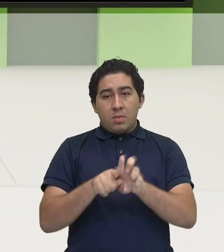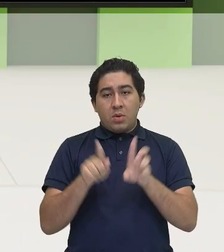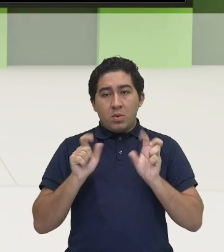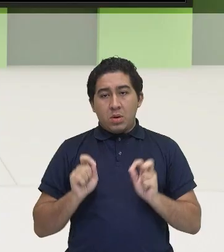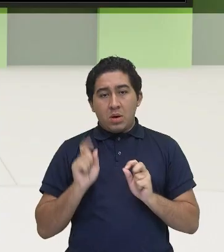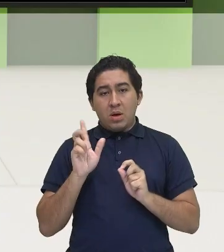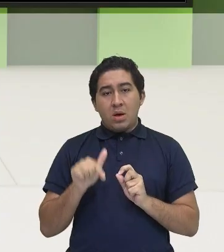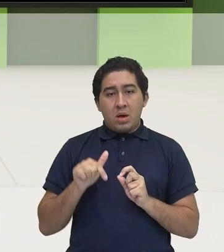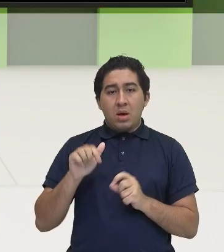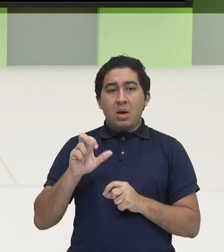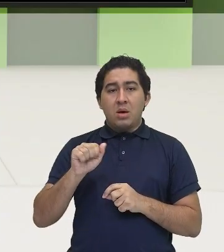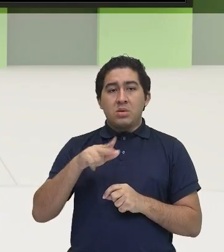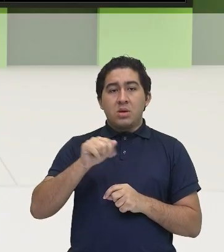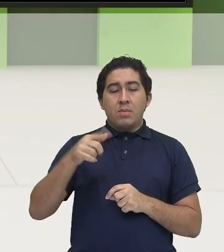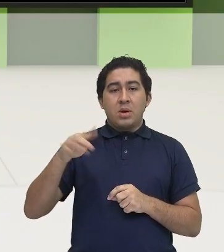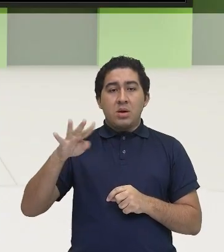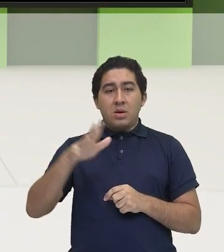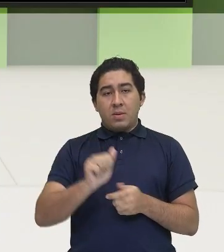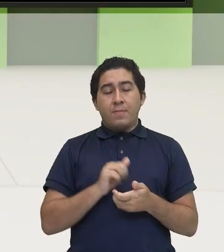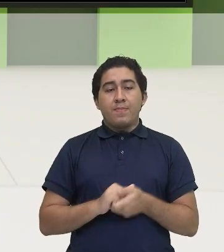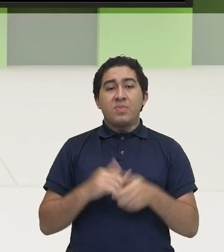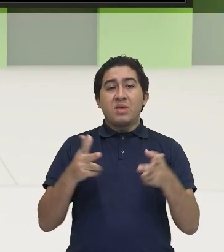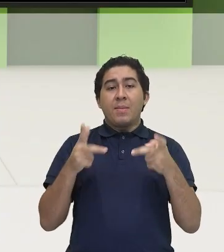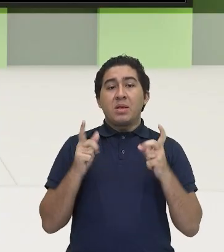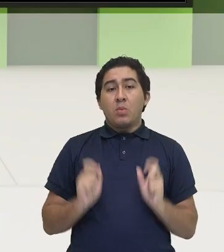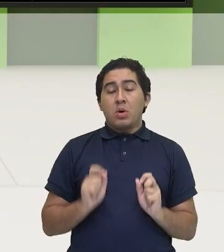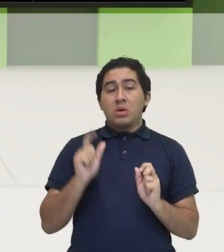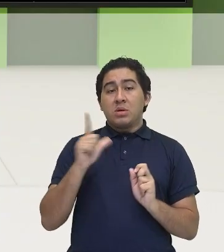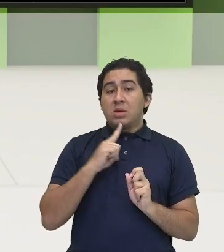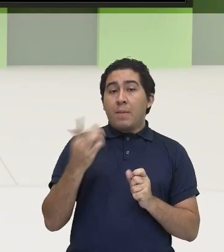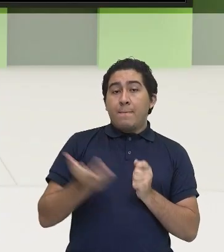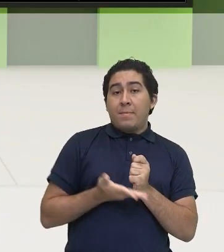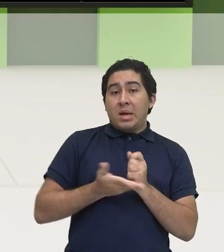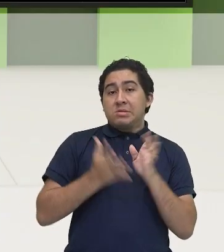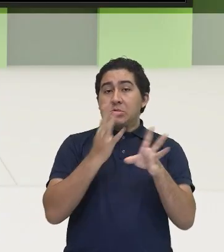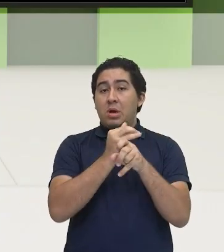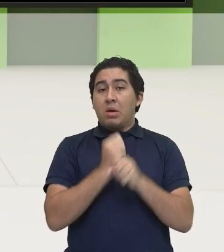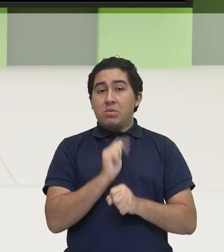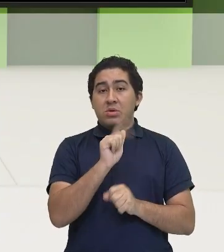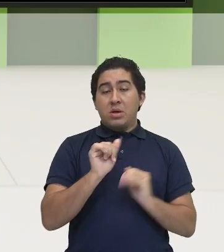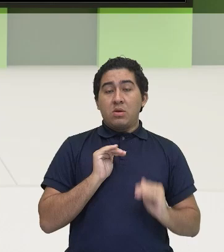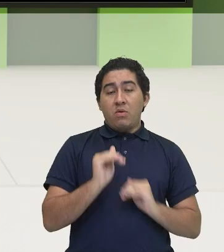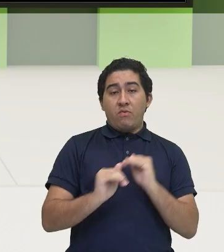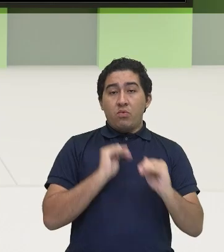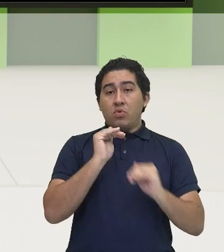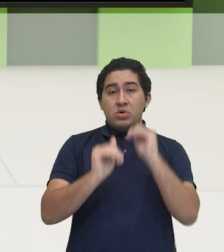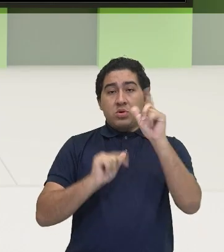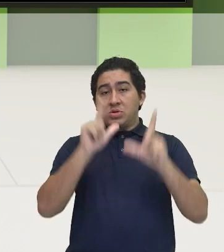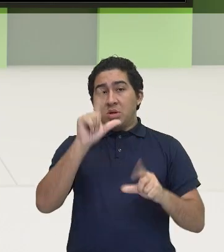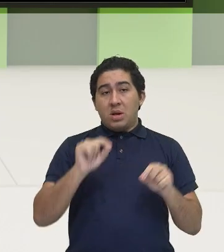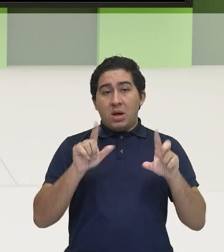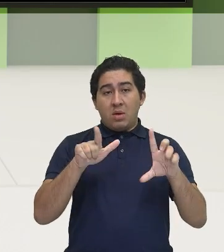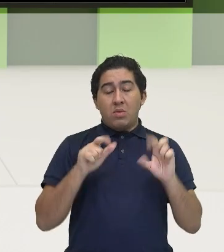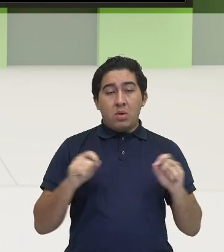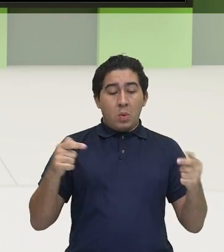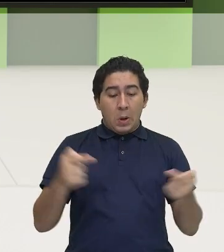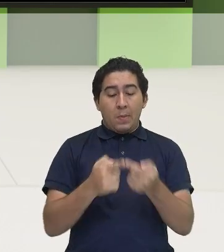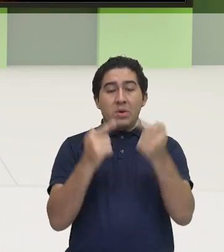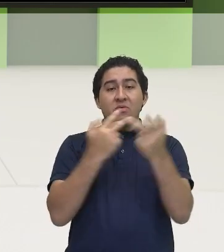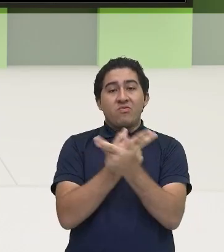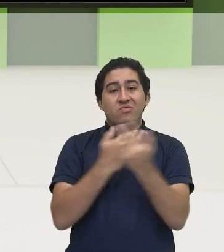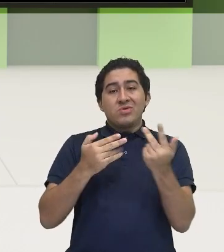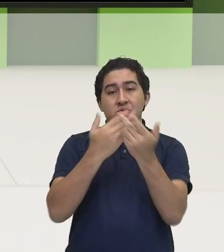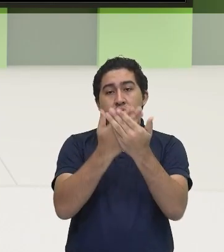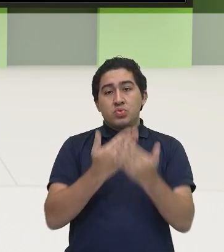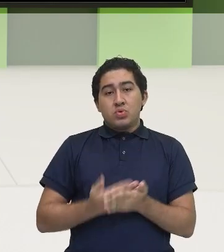em uma anã branca. Então, você percebe que a base dos cálculos dessa evolução envolve aí muitos estudos